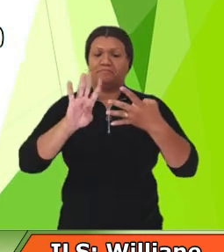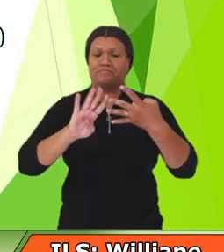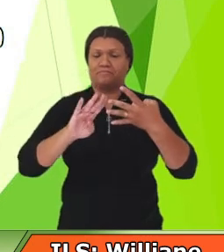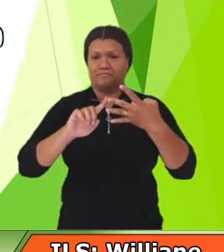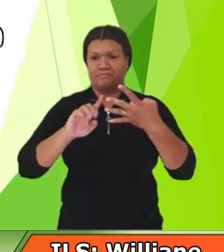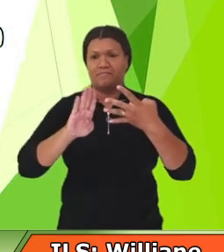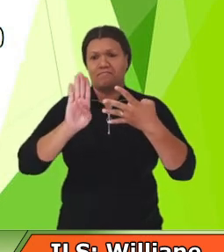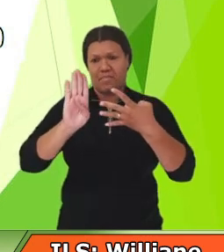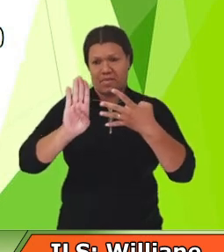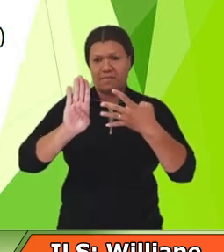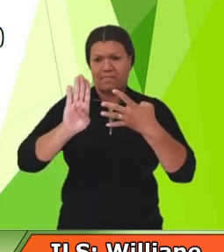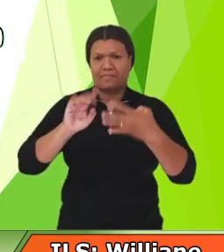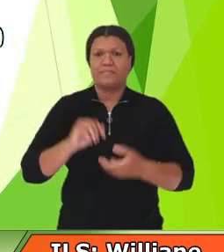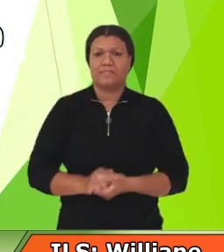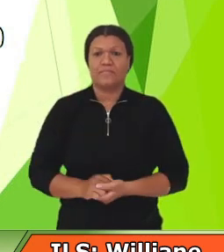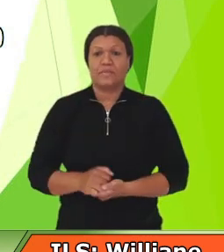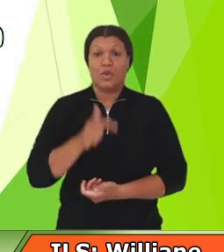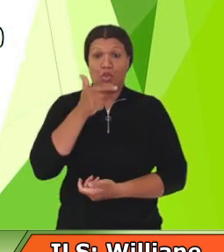letra B,